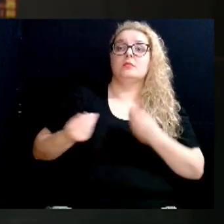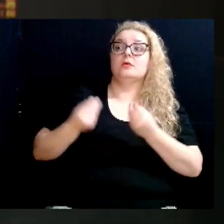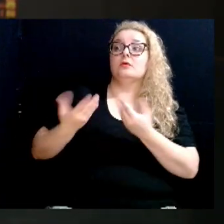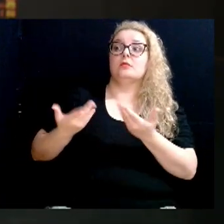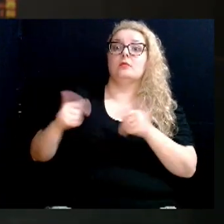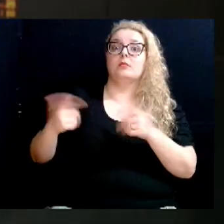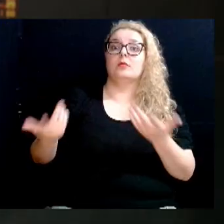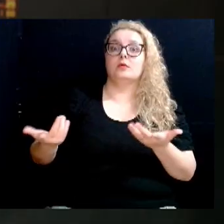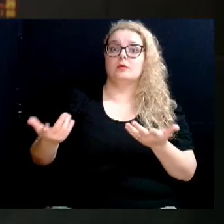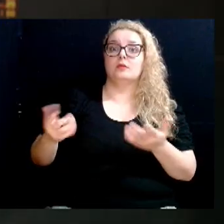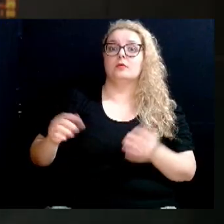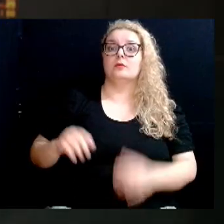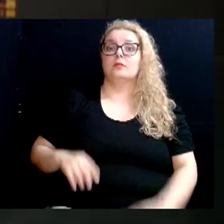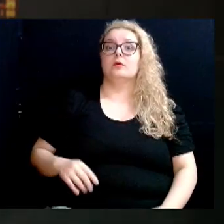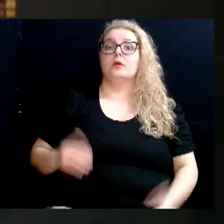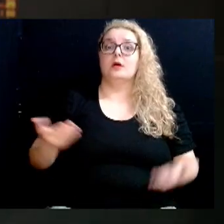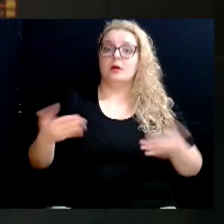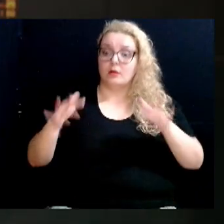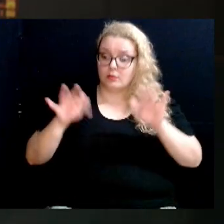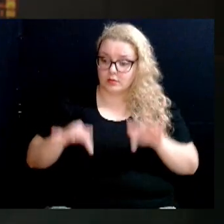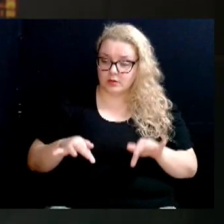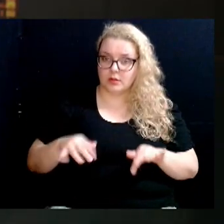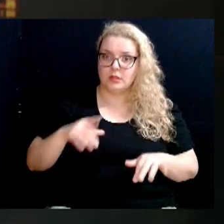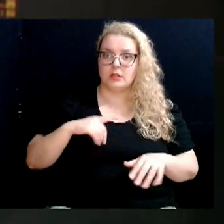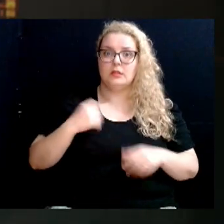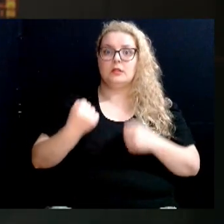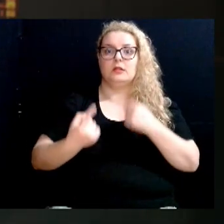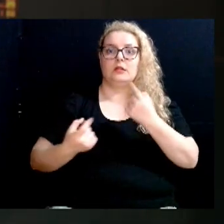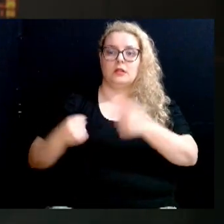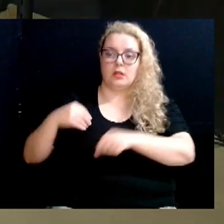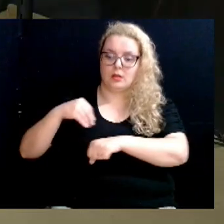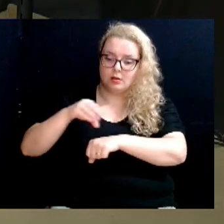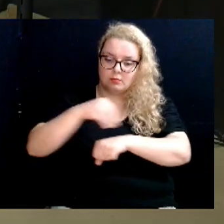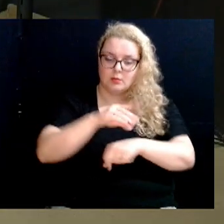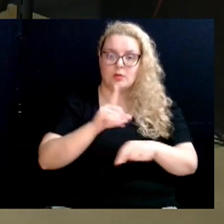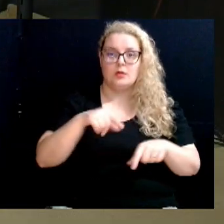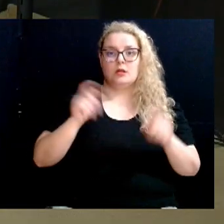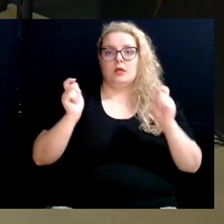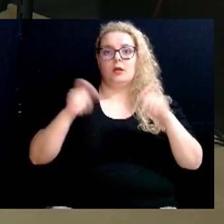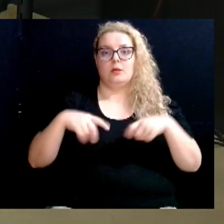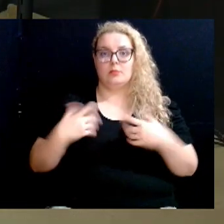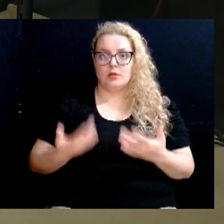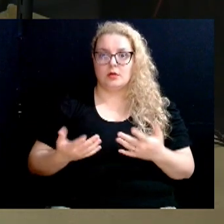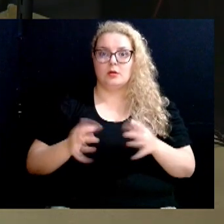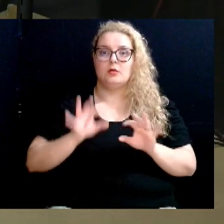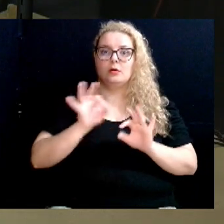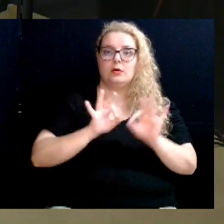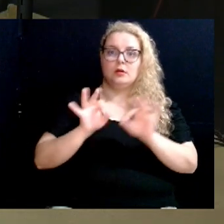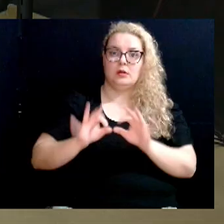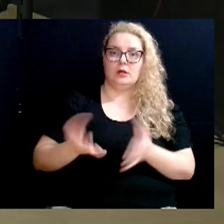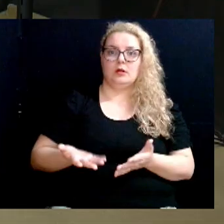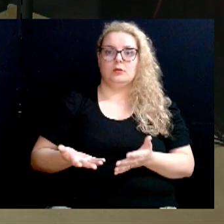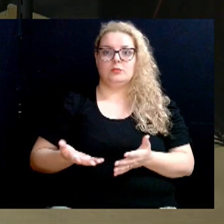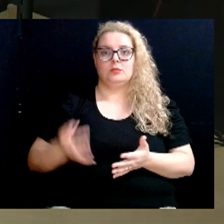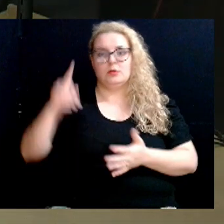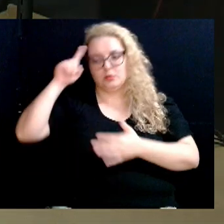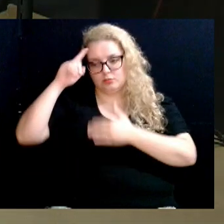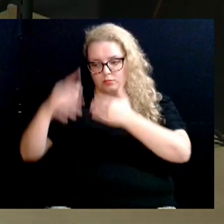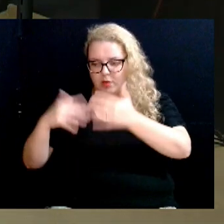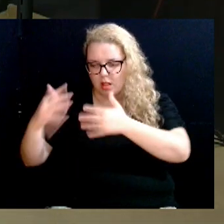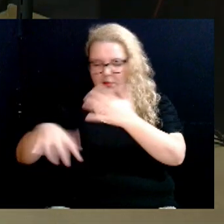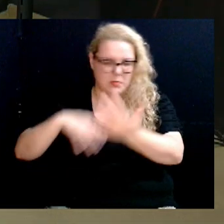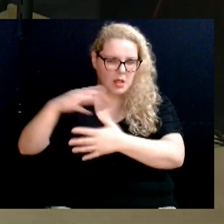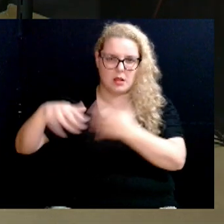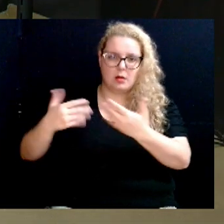finalizar, tem algumas dicas e é possível separar essa rotina, o cansaço,